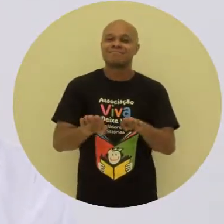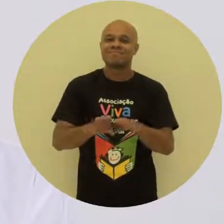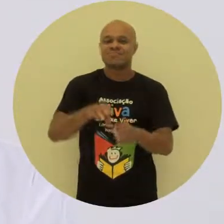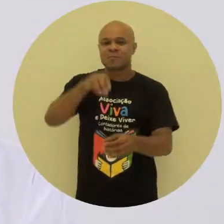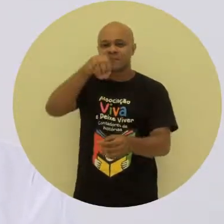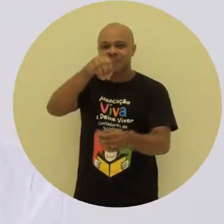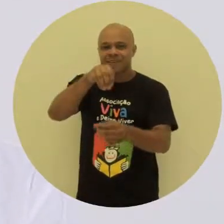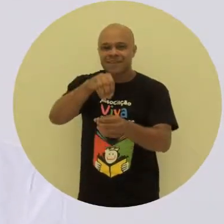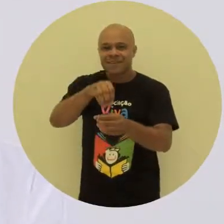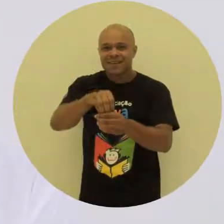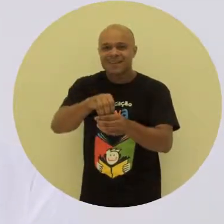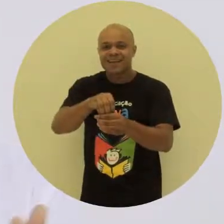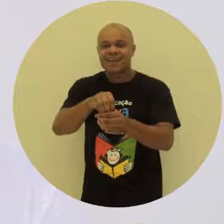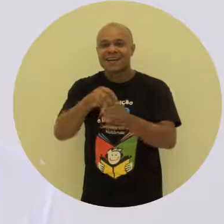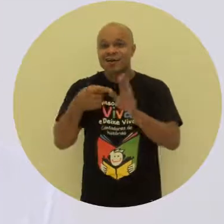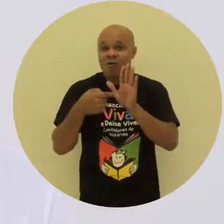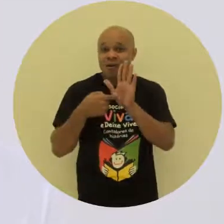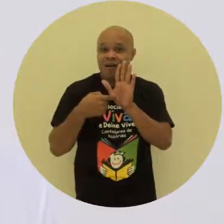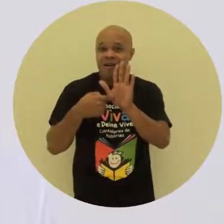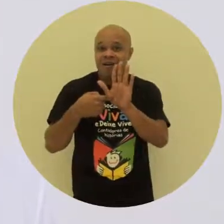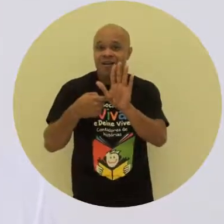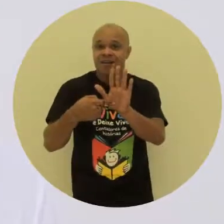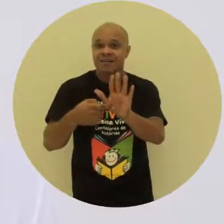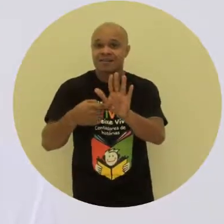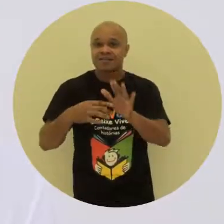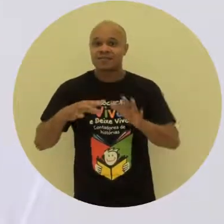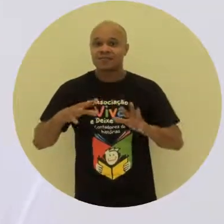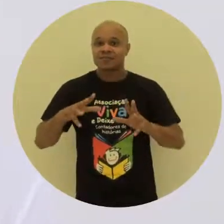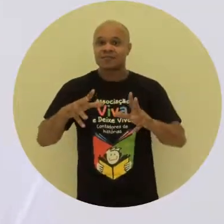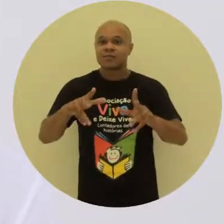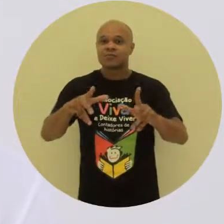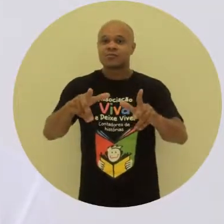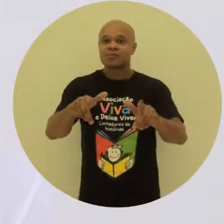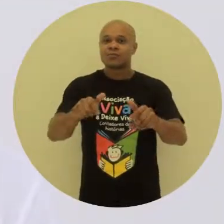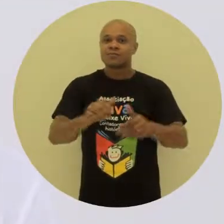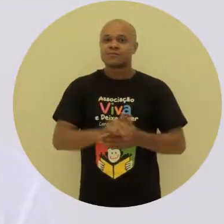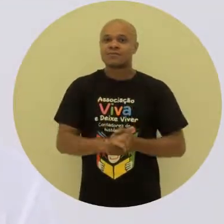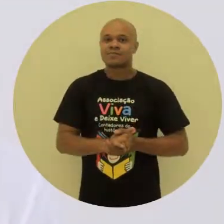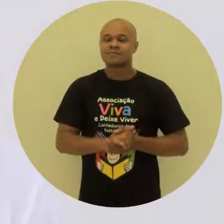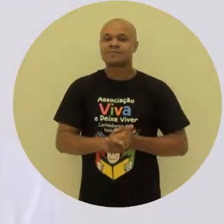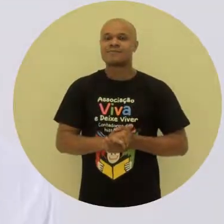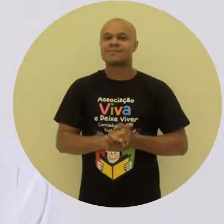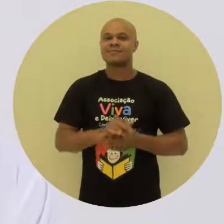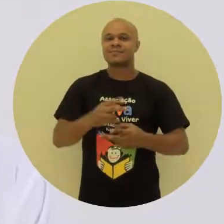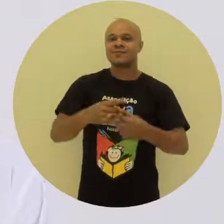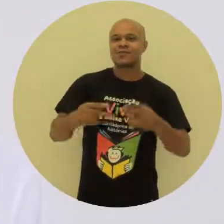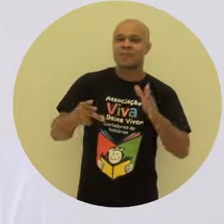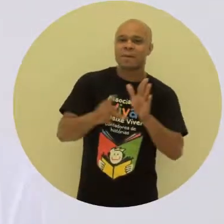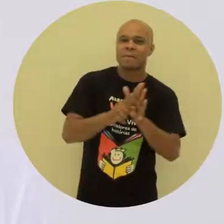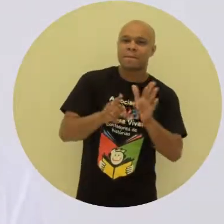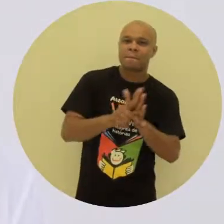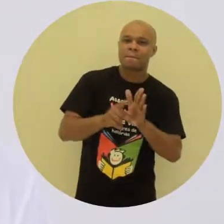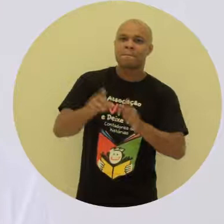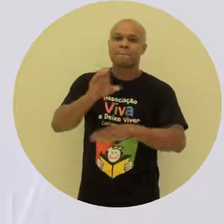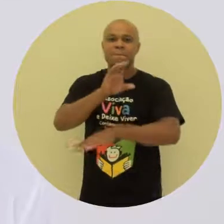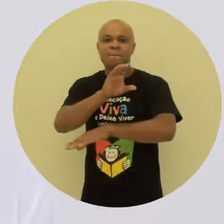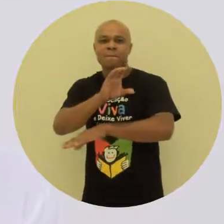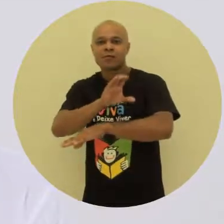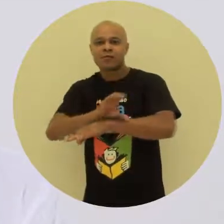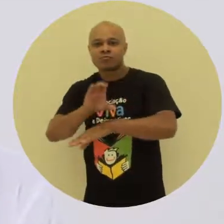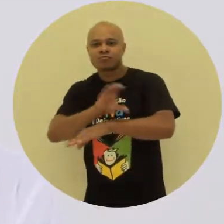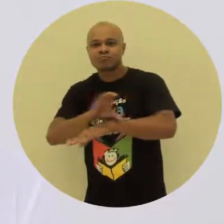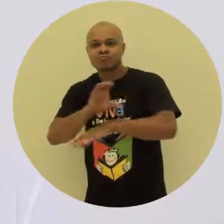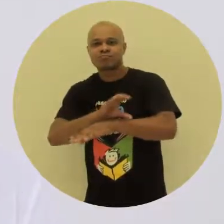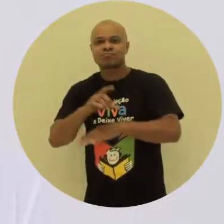Também colocamos a transparência em toda a nossa relação. O curso é composto